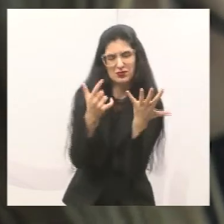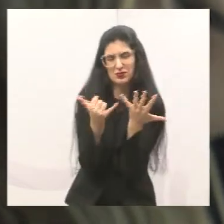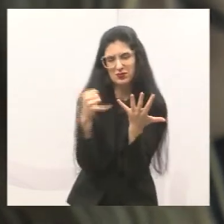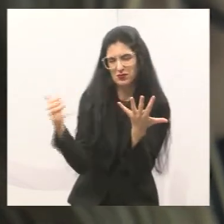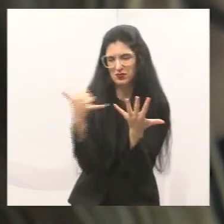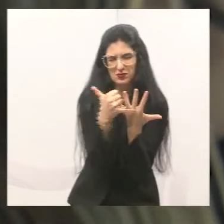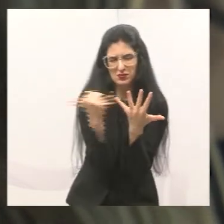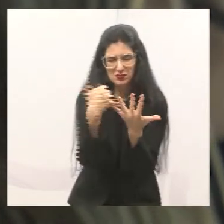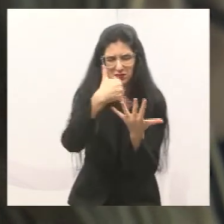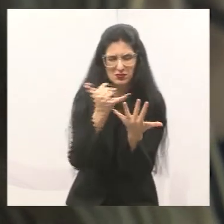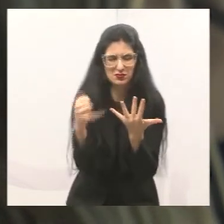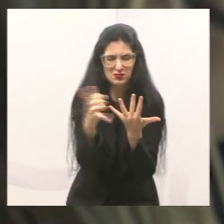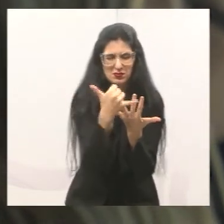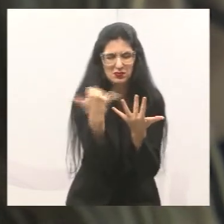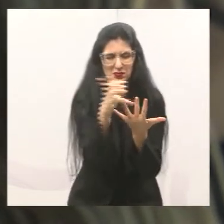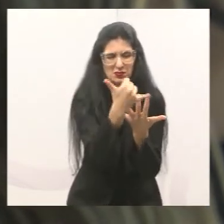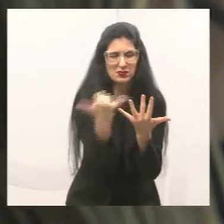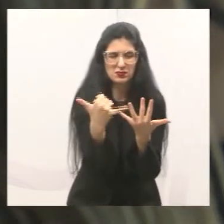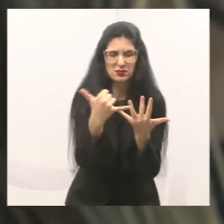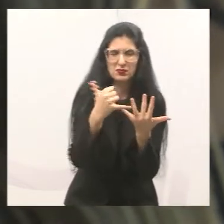vereador Valmir Parque do Meia Lua.